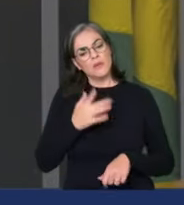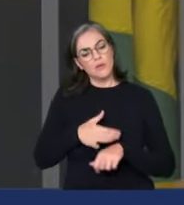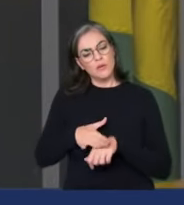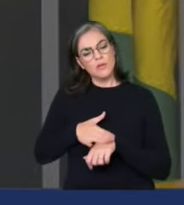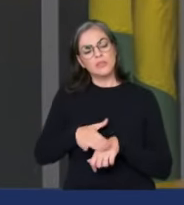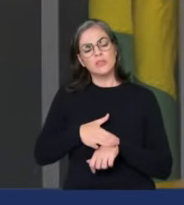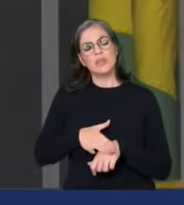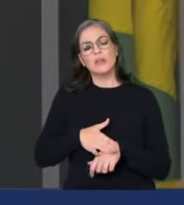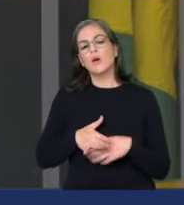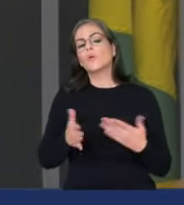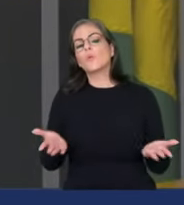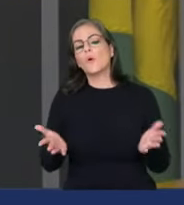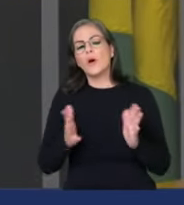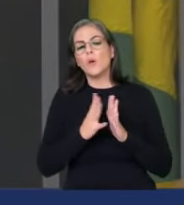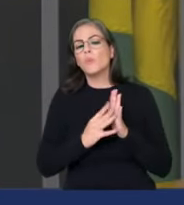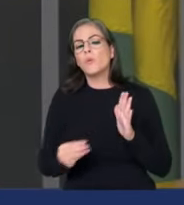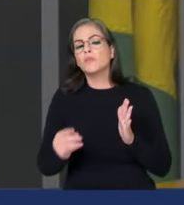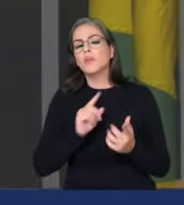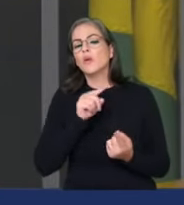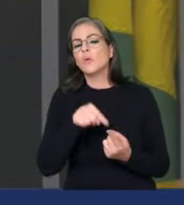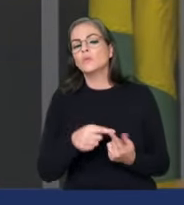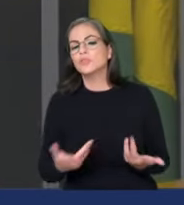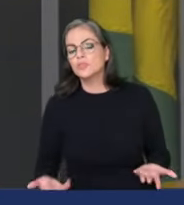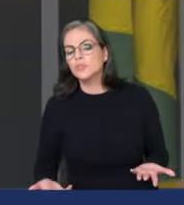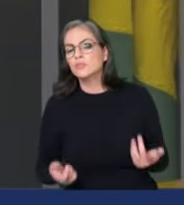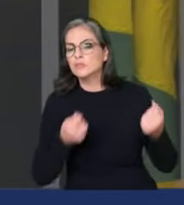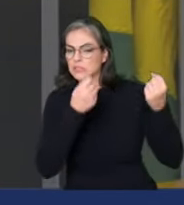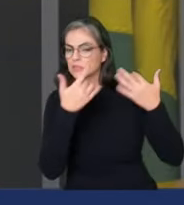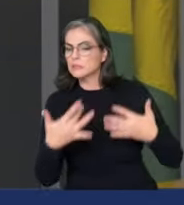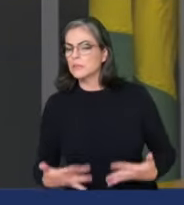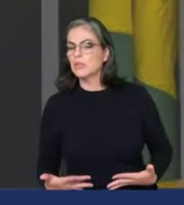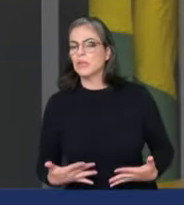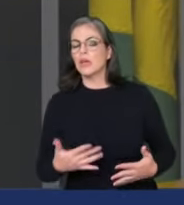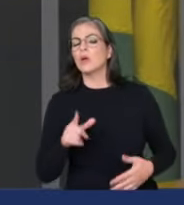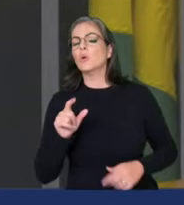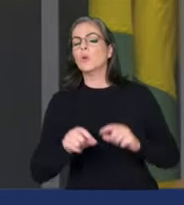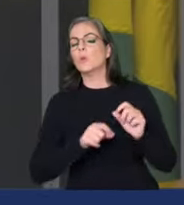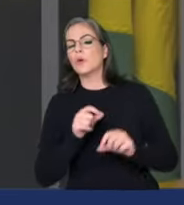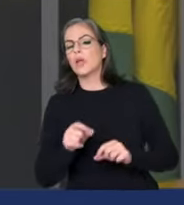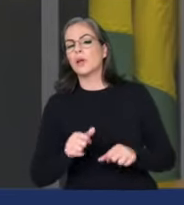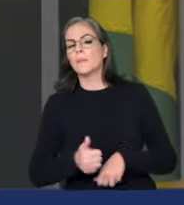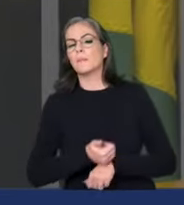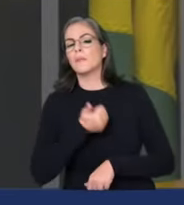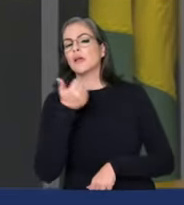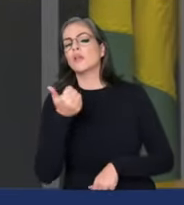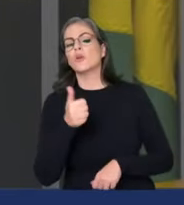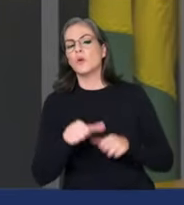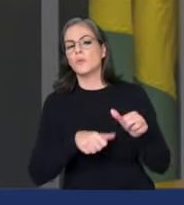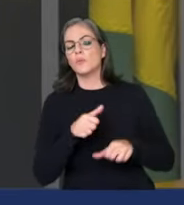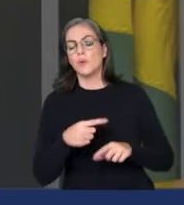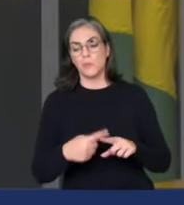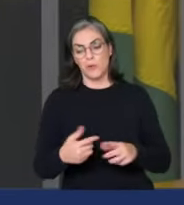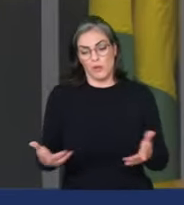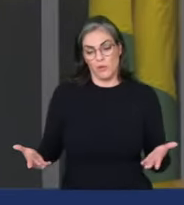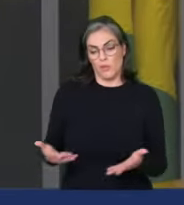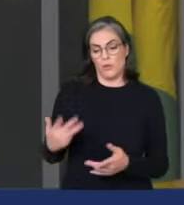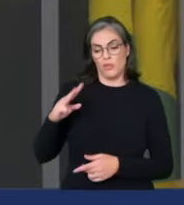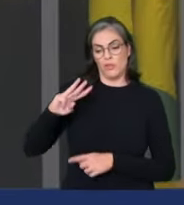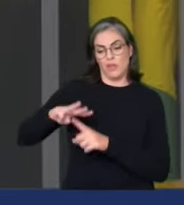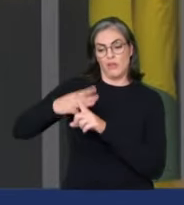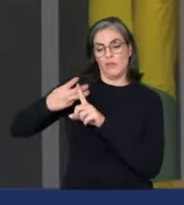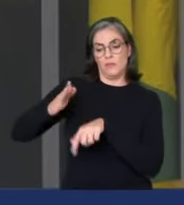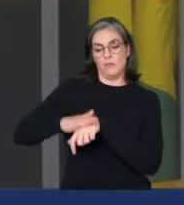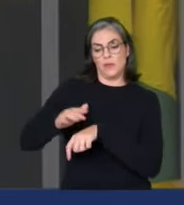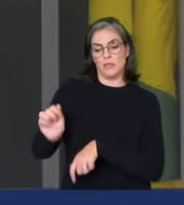estão a mirar. Que digam o que mudou, o que melhorou com a entrega do gás, que hoje está 3 vezes mais caro. O que